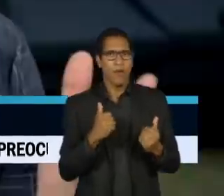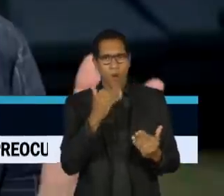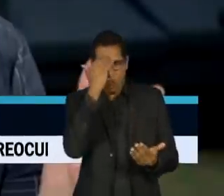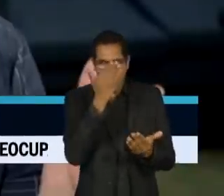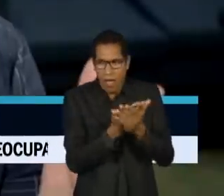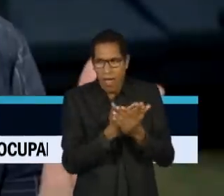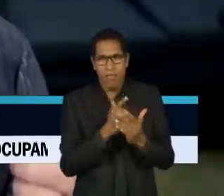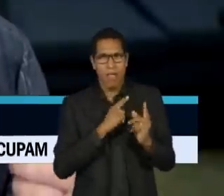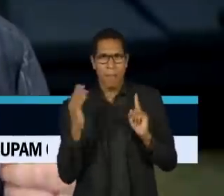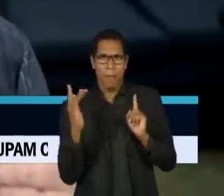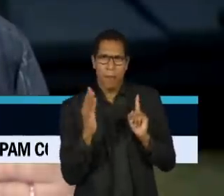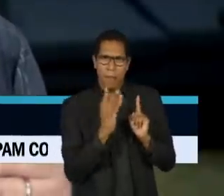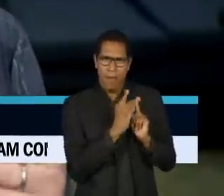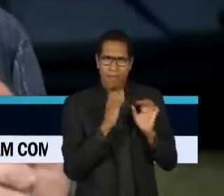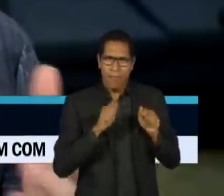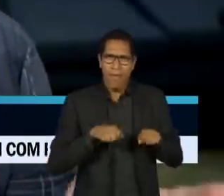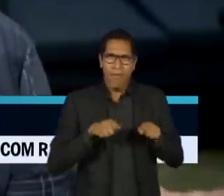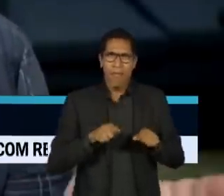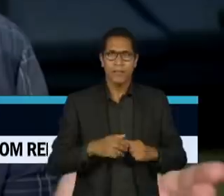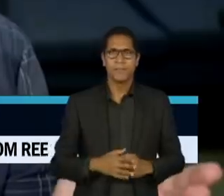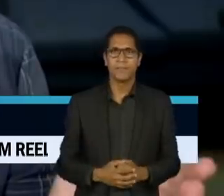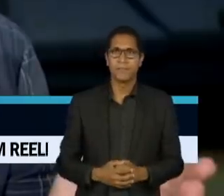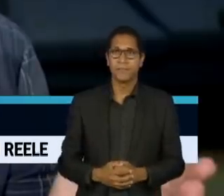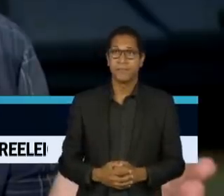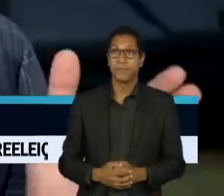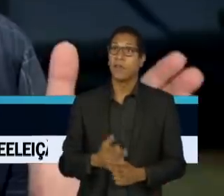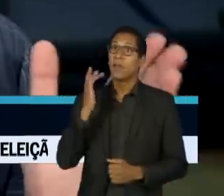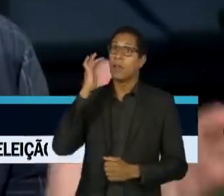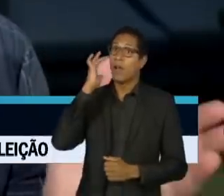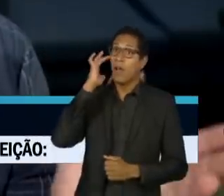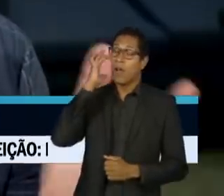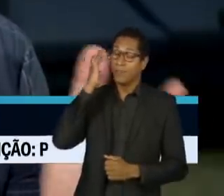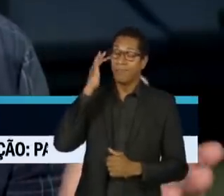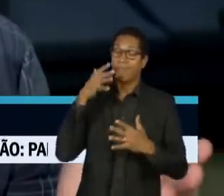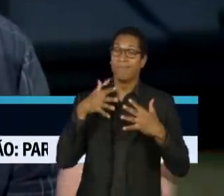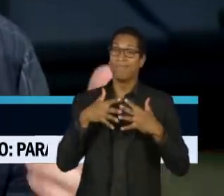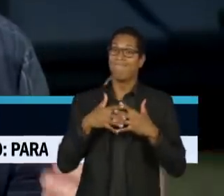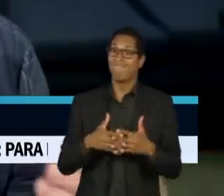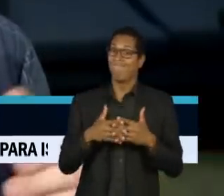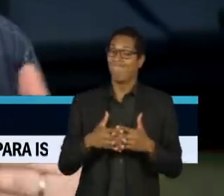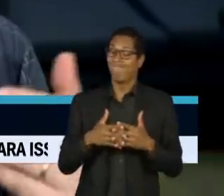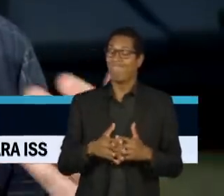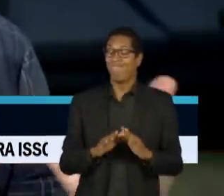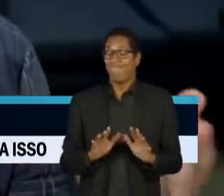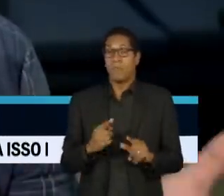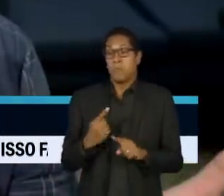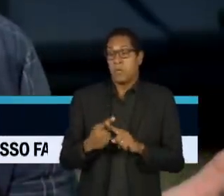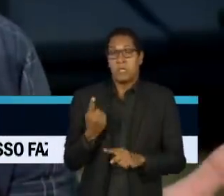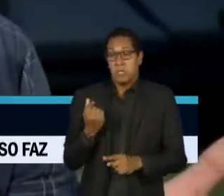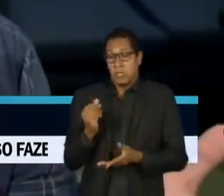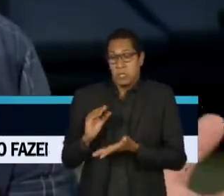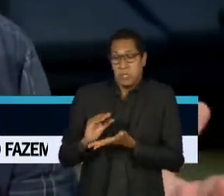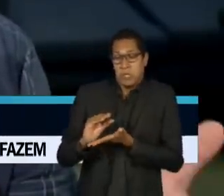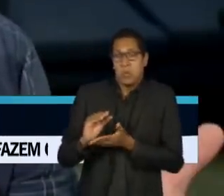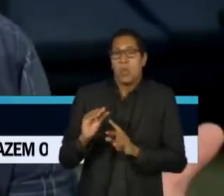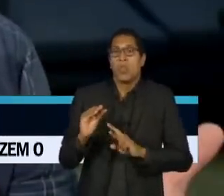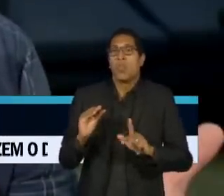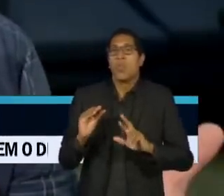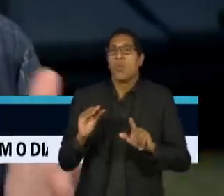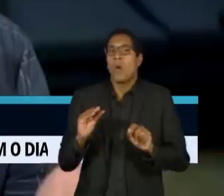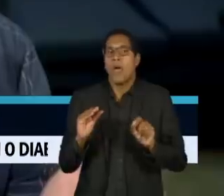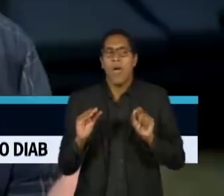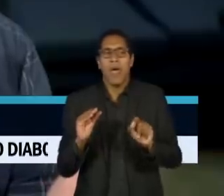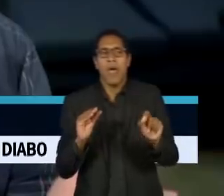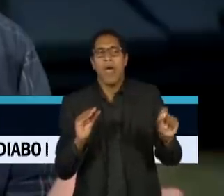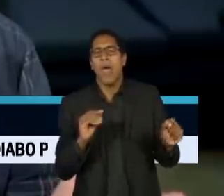Bom, boa noite, Aldo. Boa noite, Matias. Eu acho bastante complicado porque esse gasto não está indo necessariamente para o que reverte o problema,